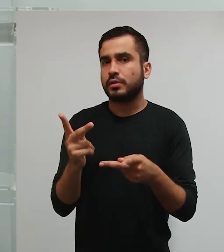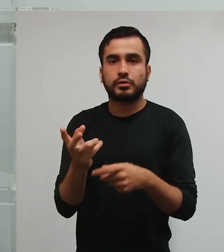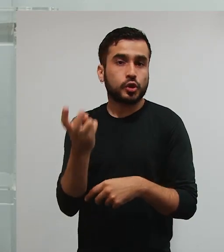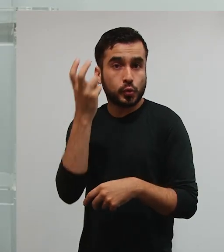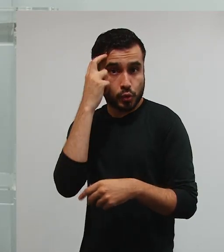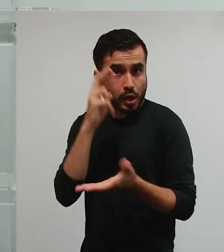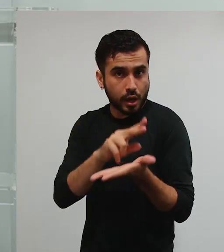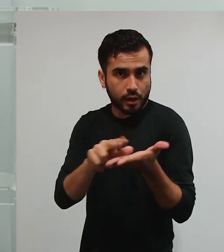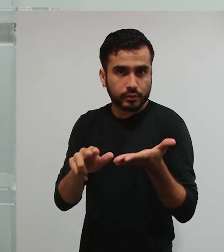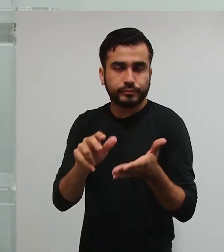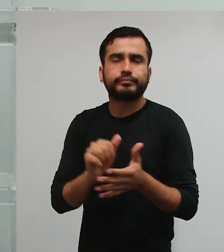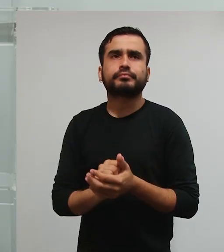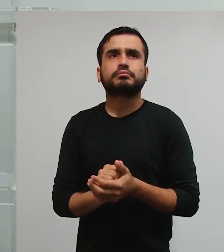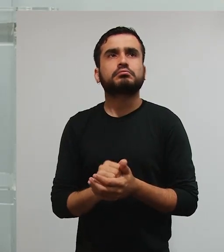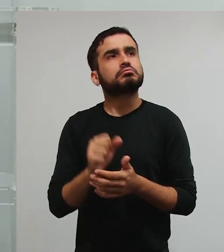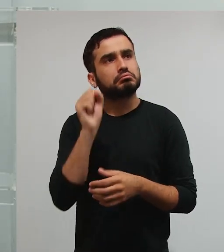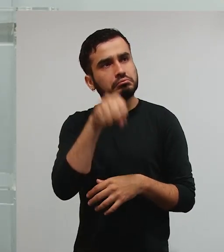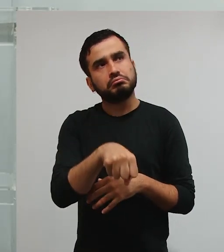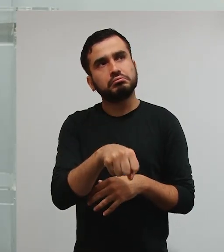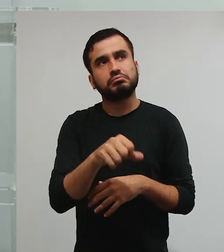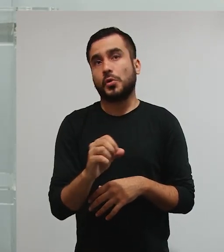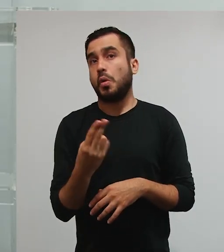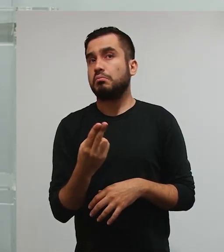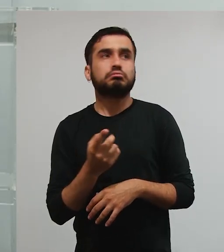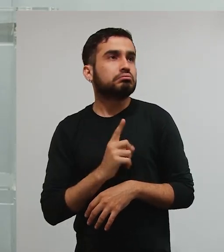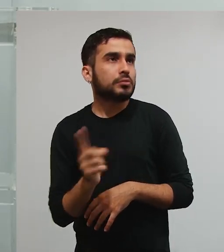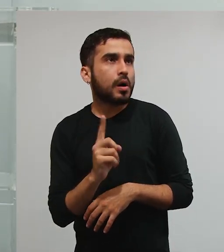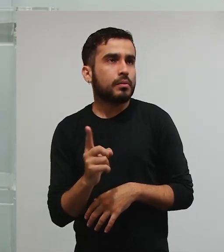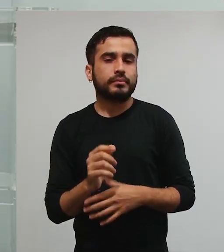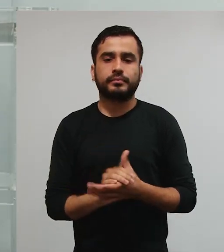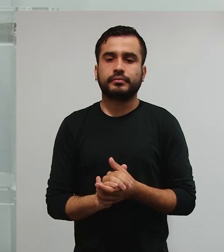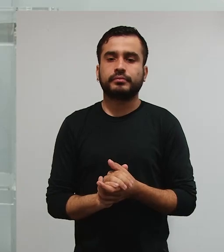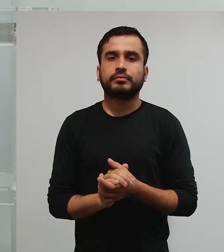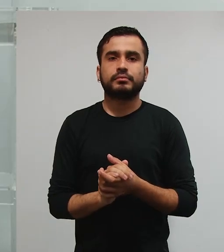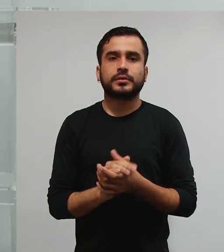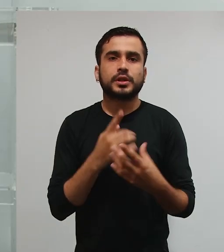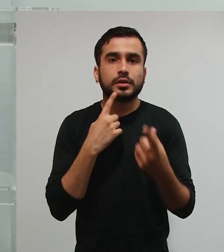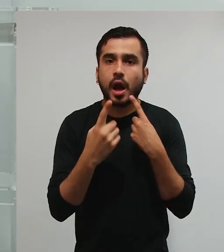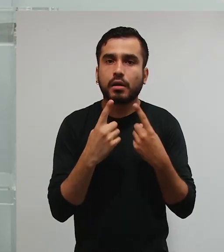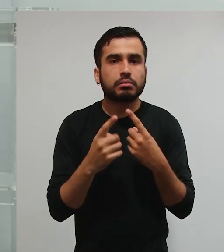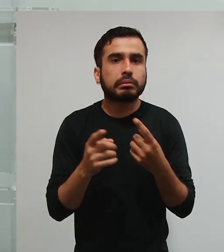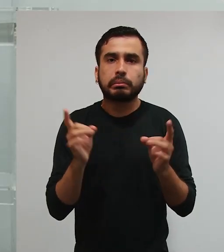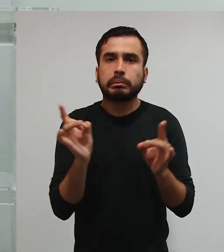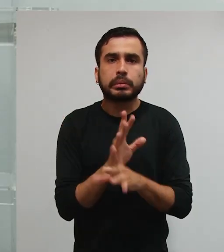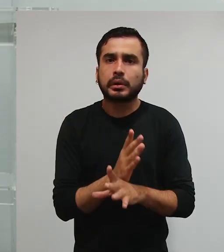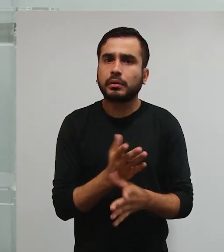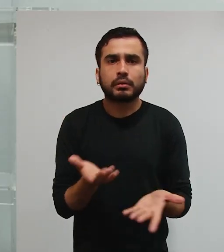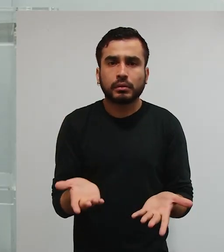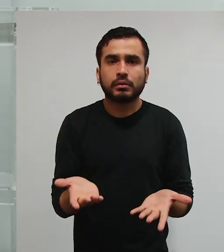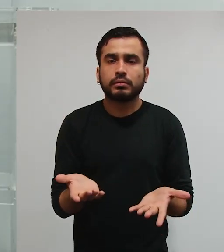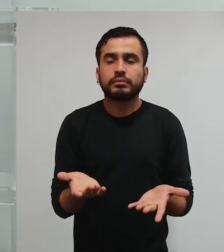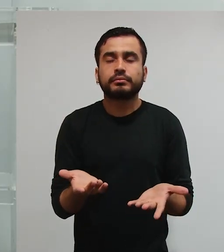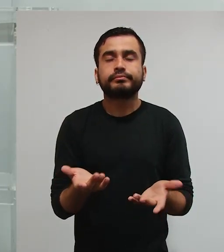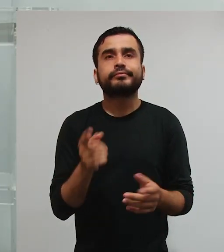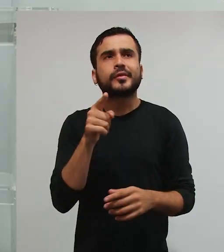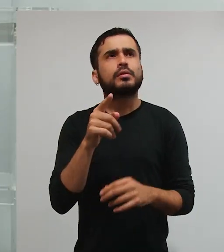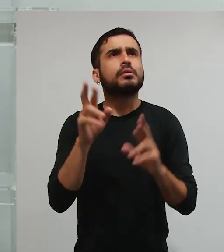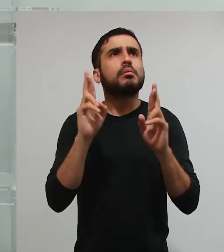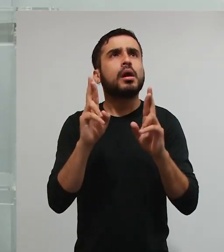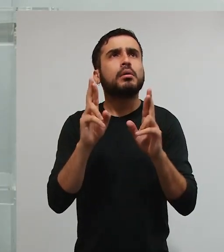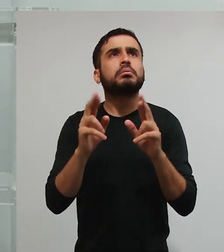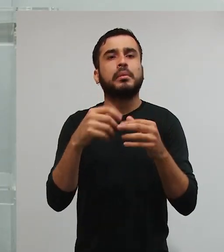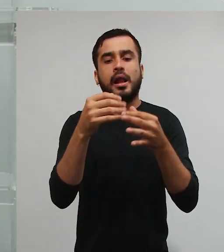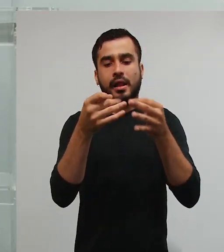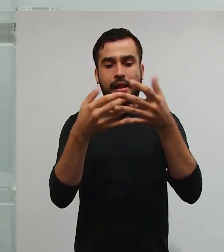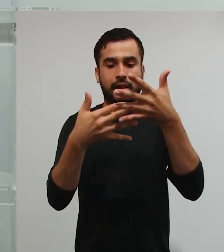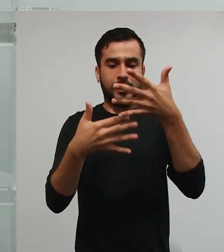Faz. Ou não faz. A conversação pode encerrar e você, na expectativa de